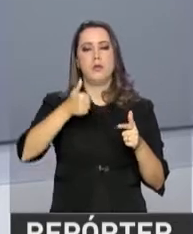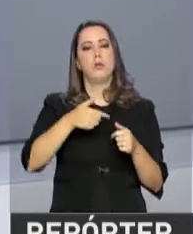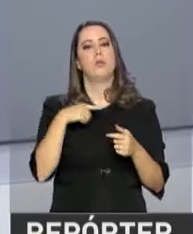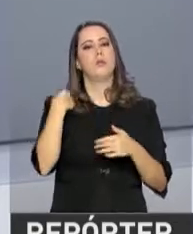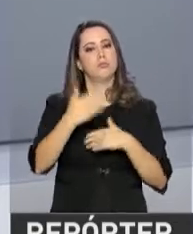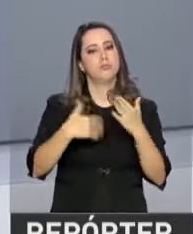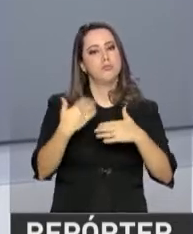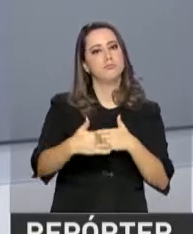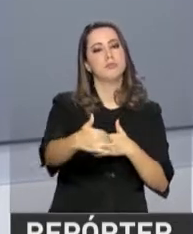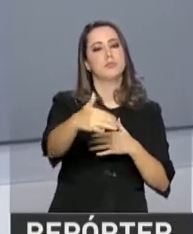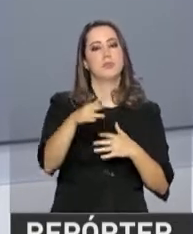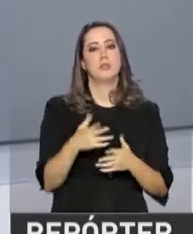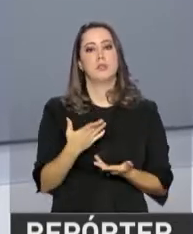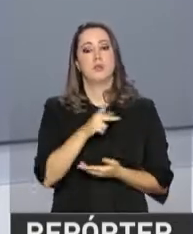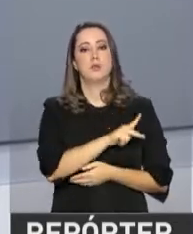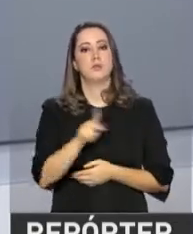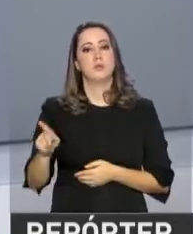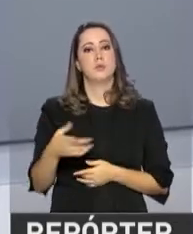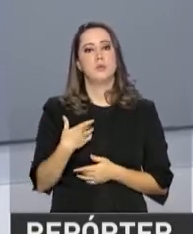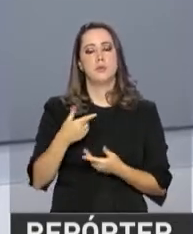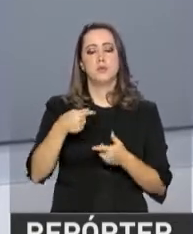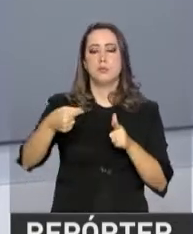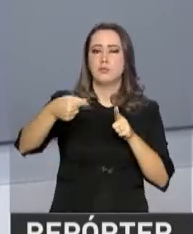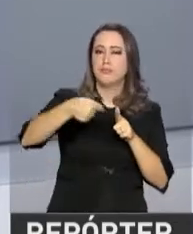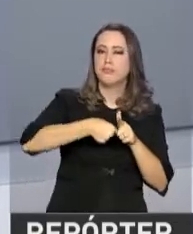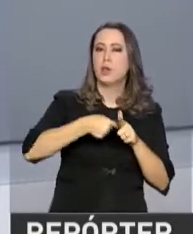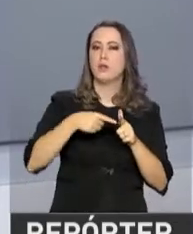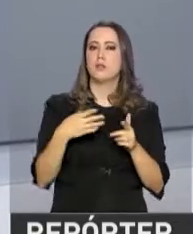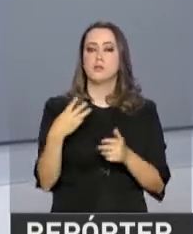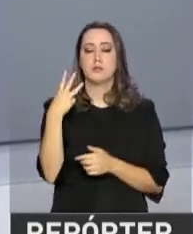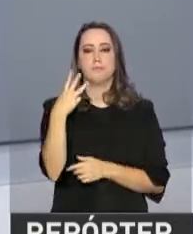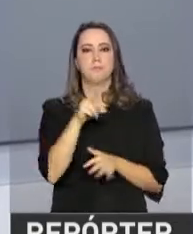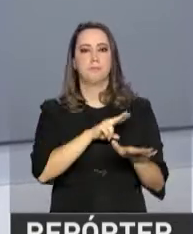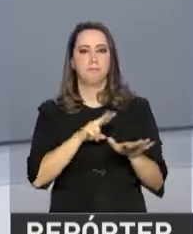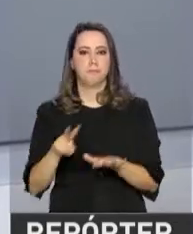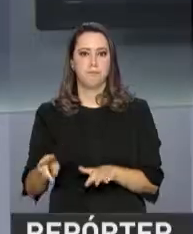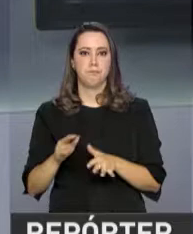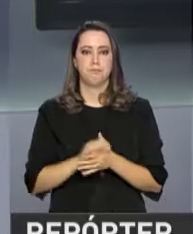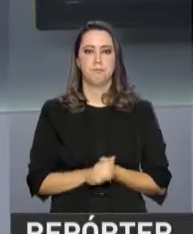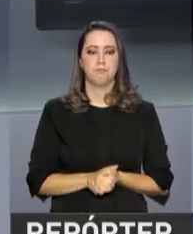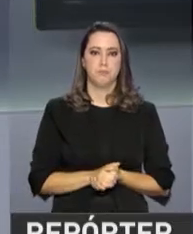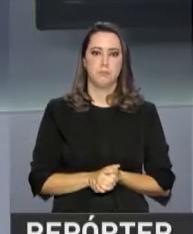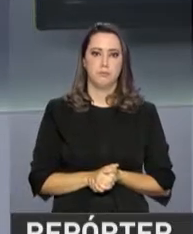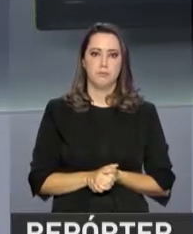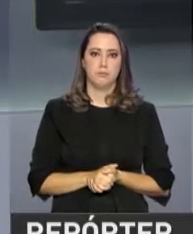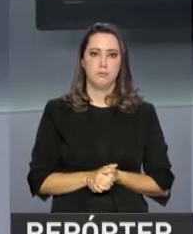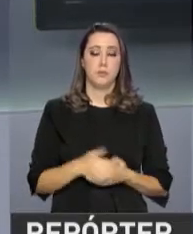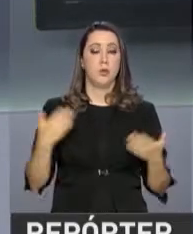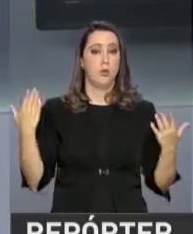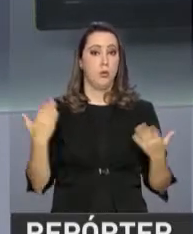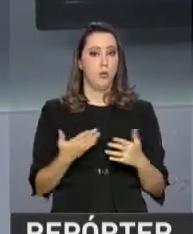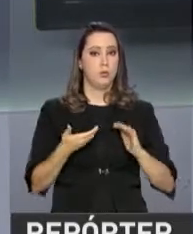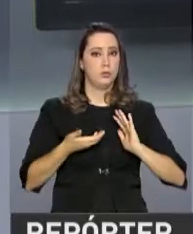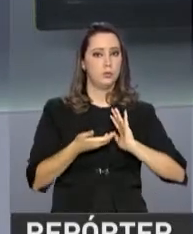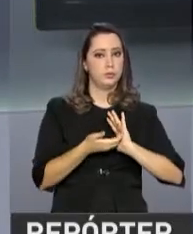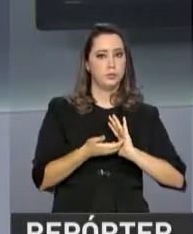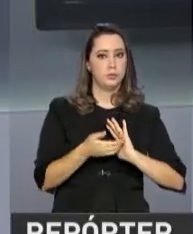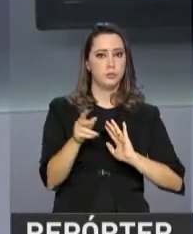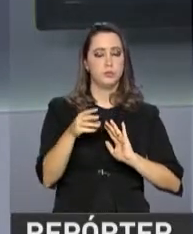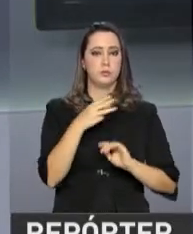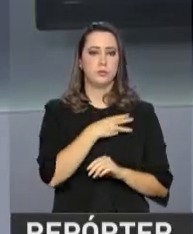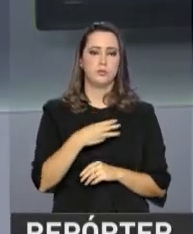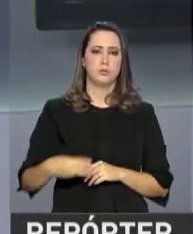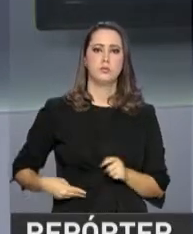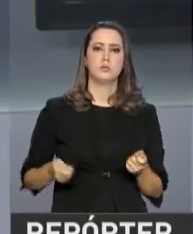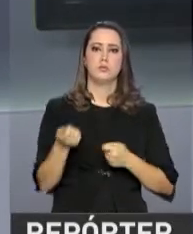e duradouro o presidente vai ficar com a sonda por pelo menos três semanas hoje na câmara dos deputados o ministro da